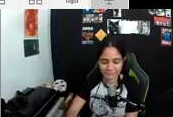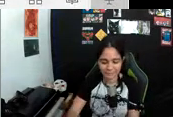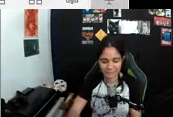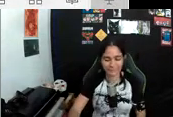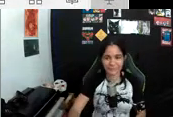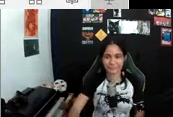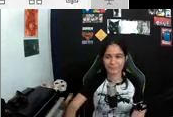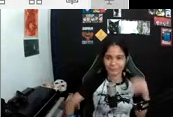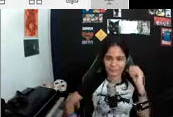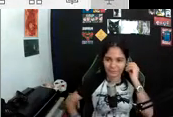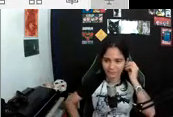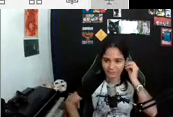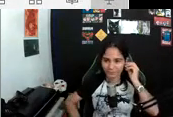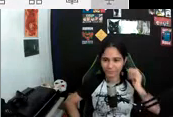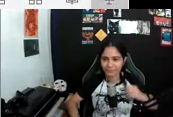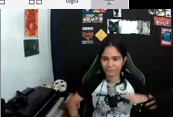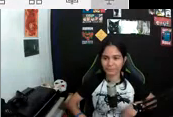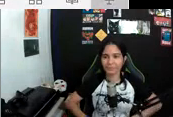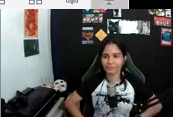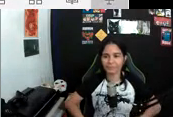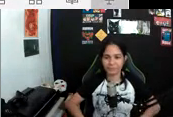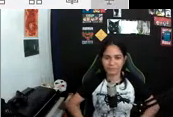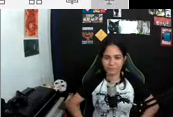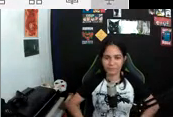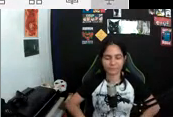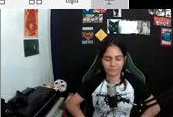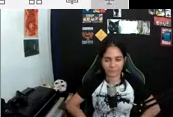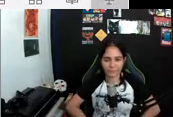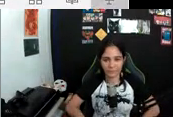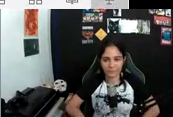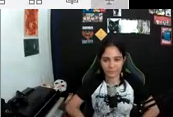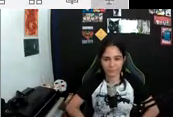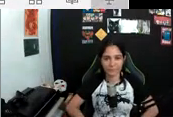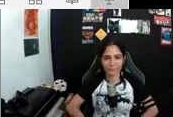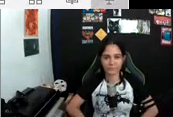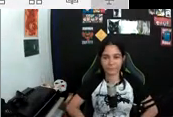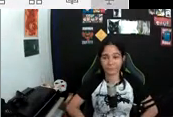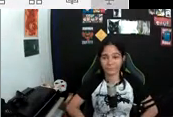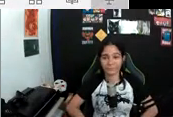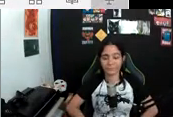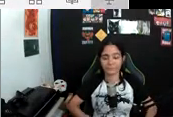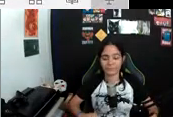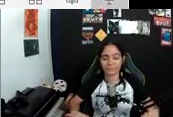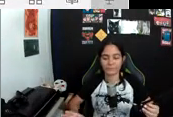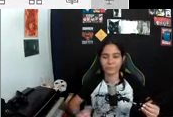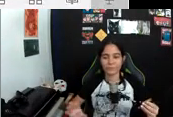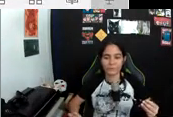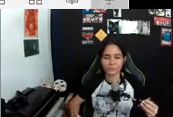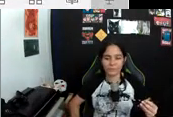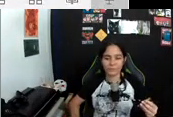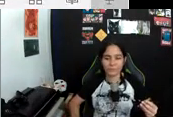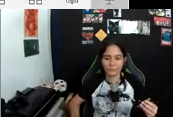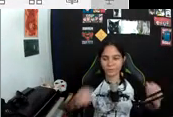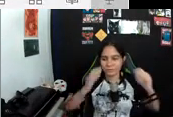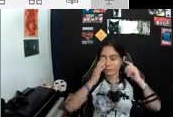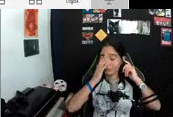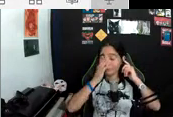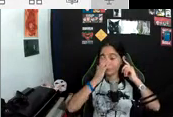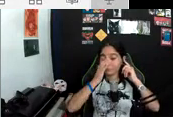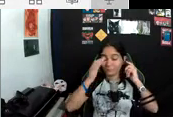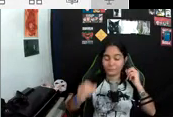mal. Parte daquela situação, prefira algo... Pode falar.